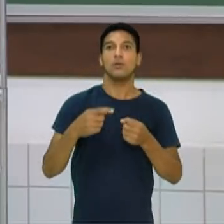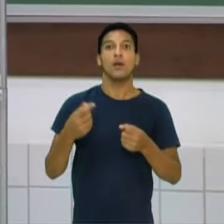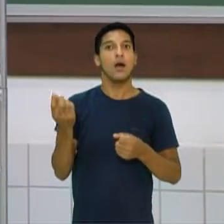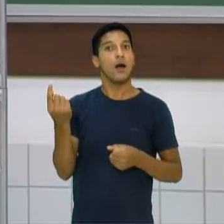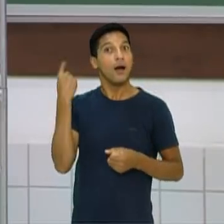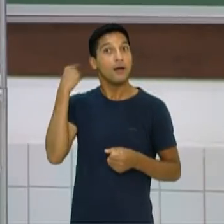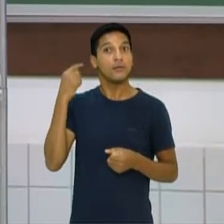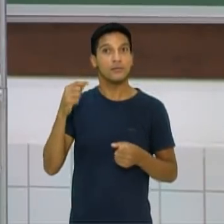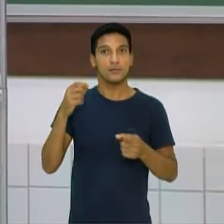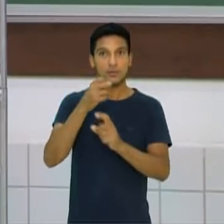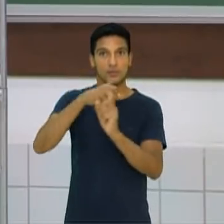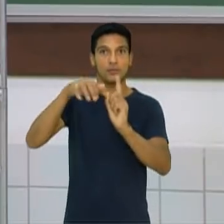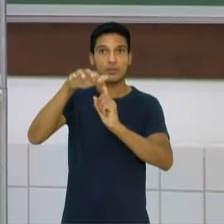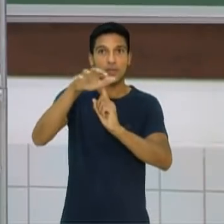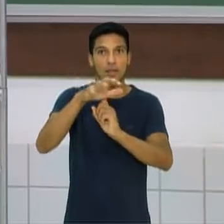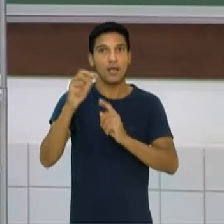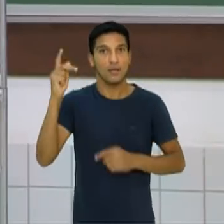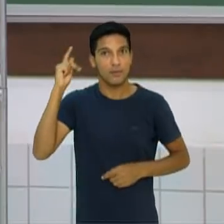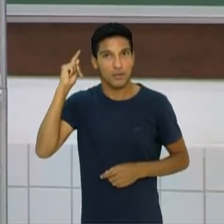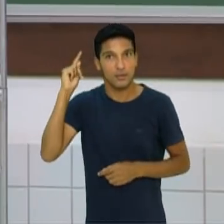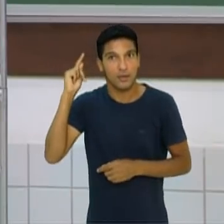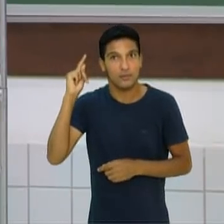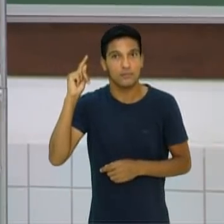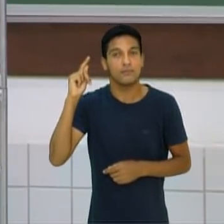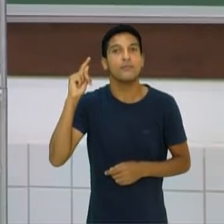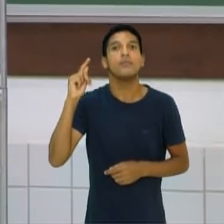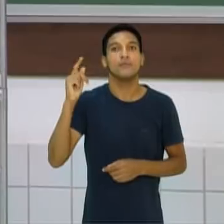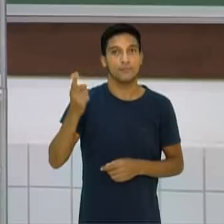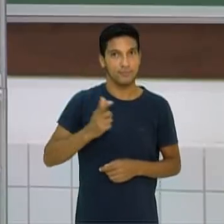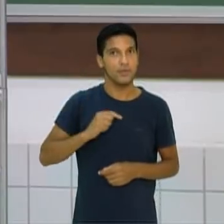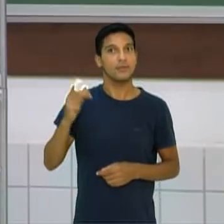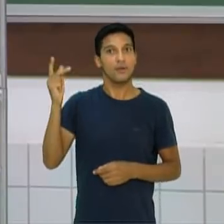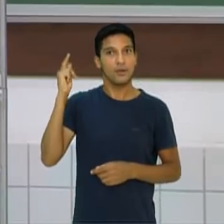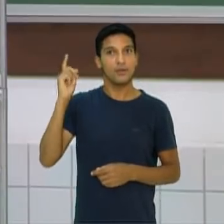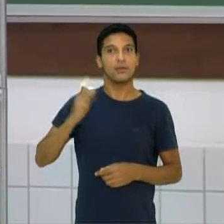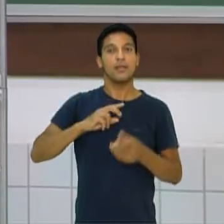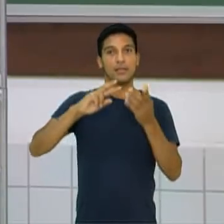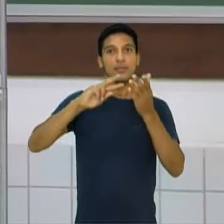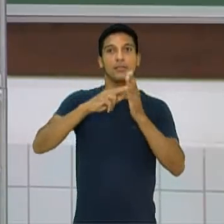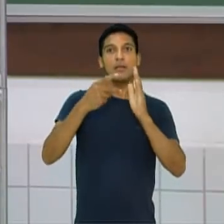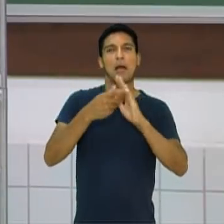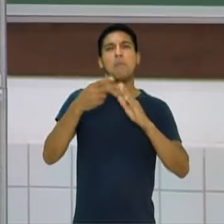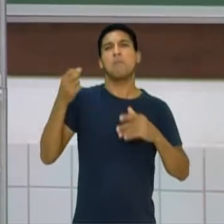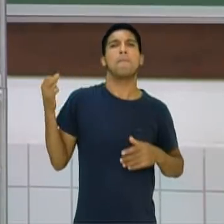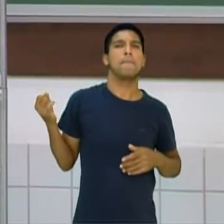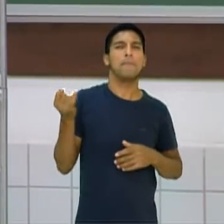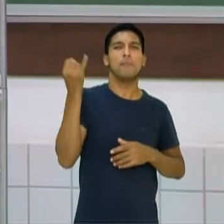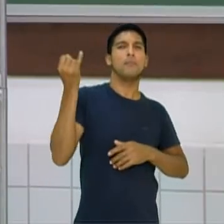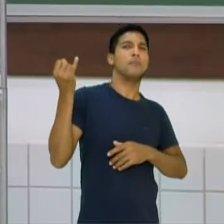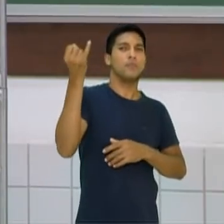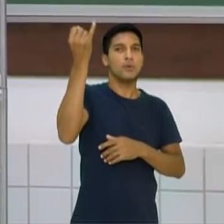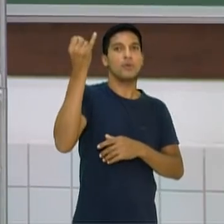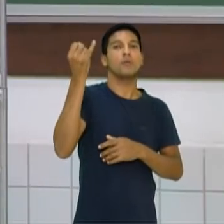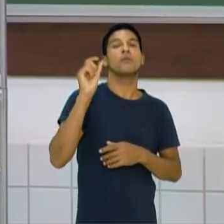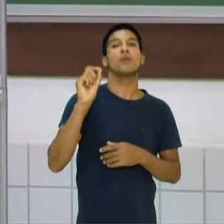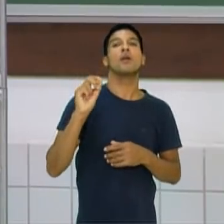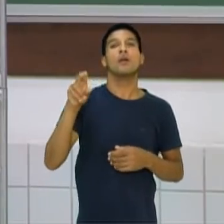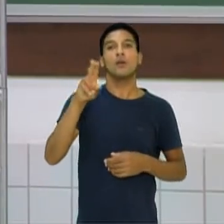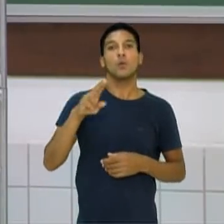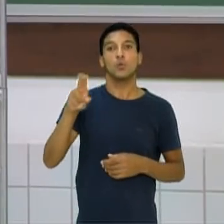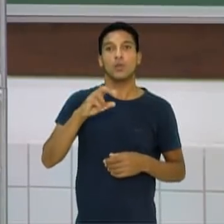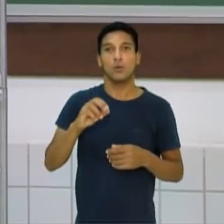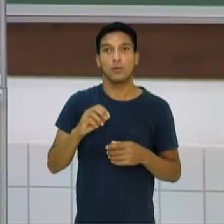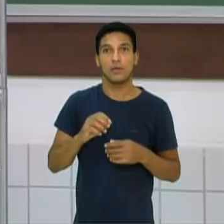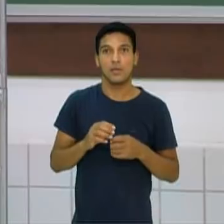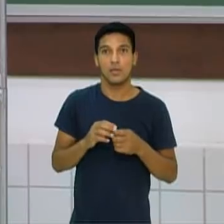antiga. Atualmente ele é um esporte, mas já teve um significado muito grande, principalmente para a defesa